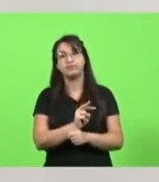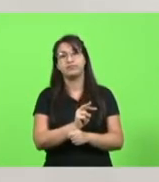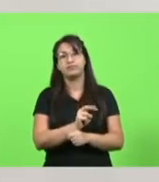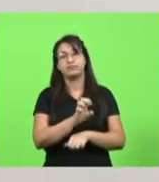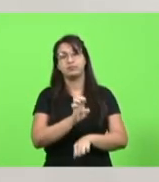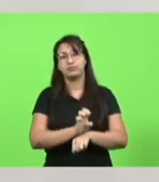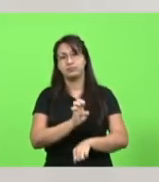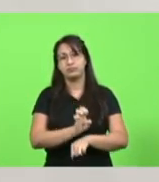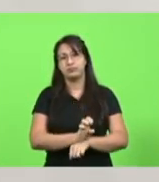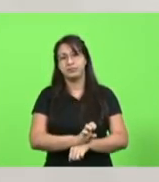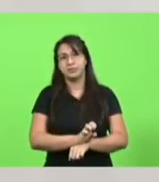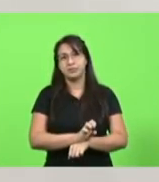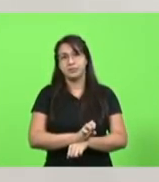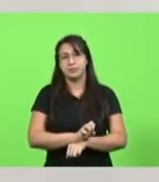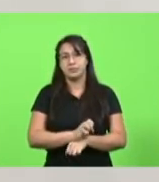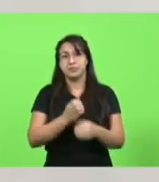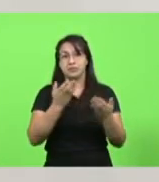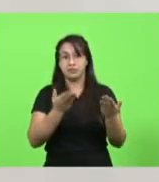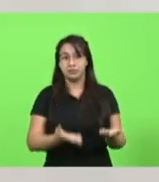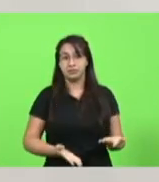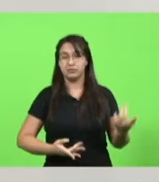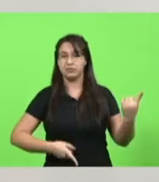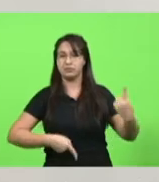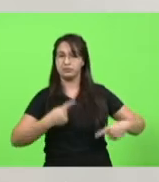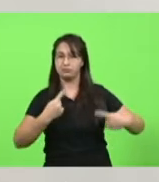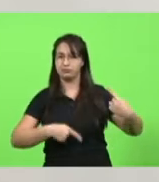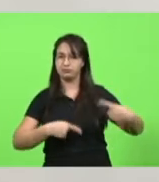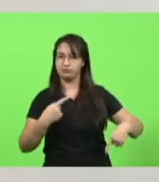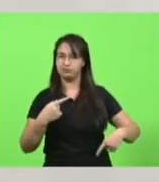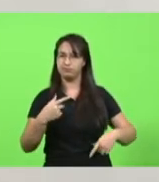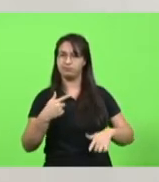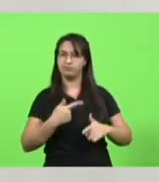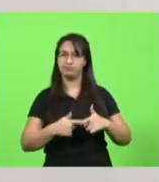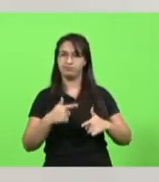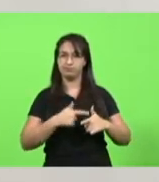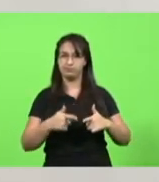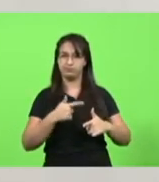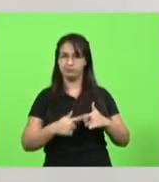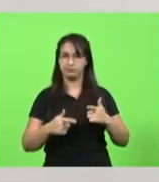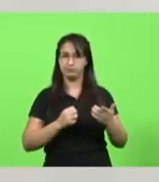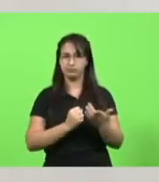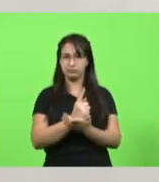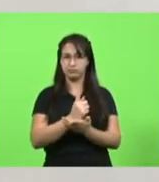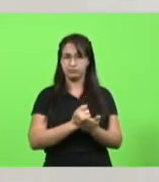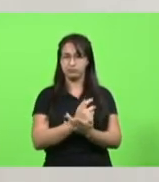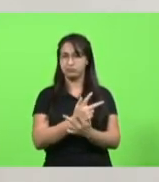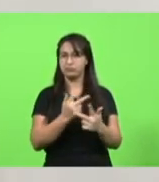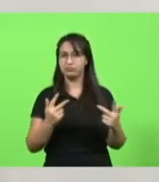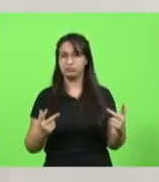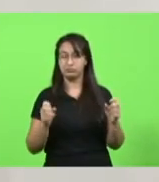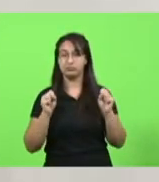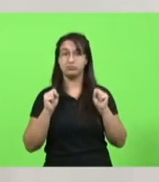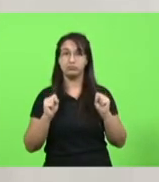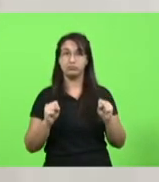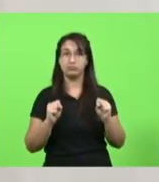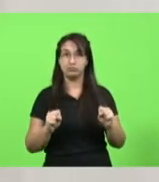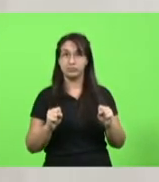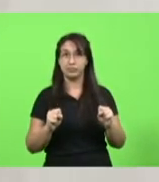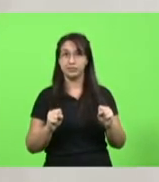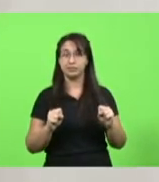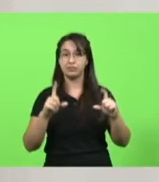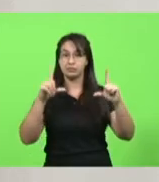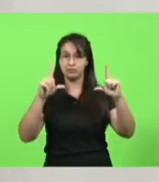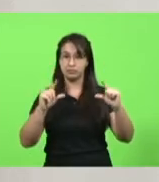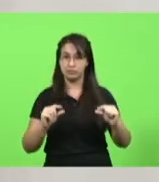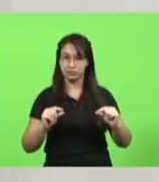garantir que esses conflitos, ou seja, os seus conflitos de consumo, possam ser